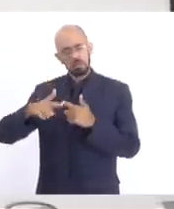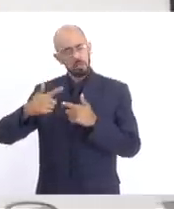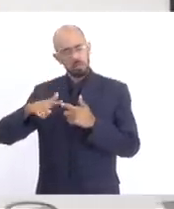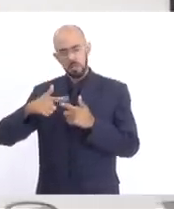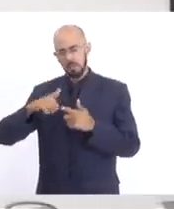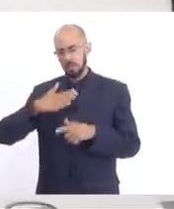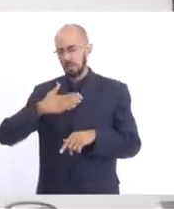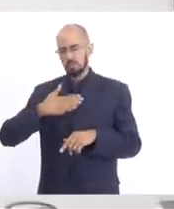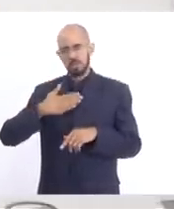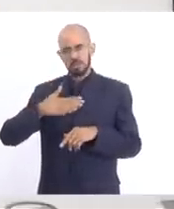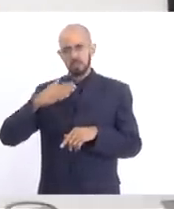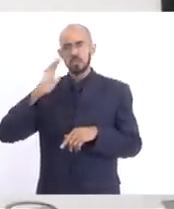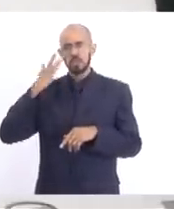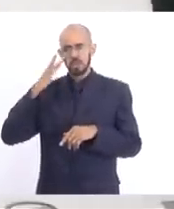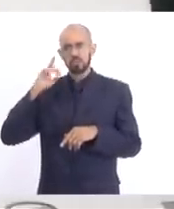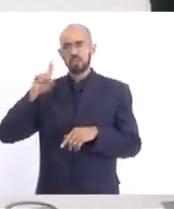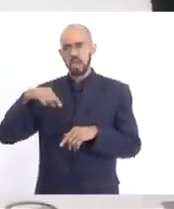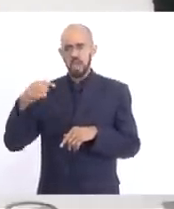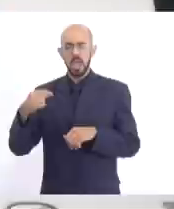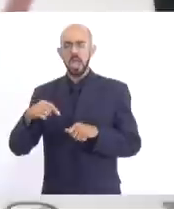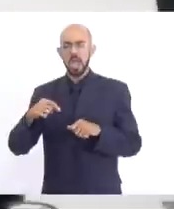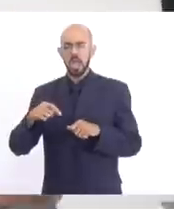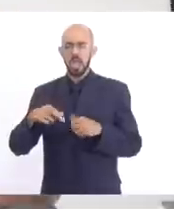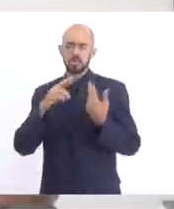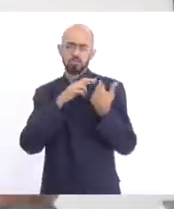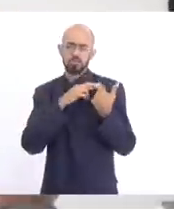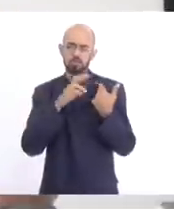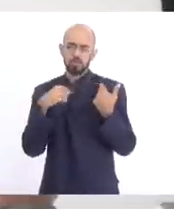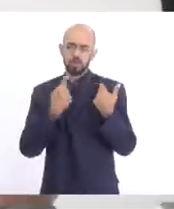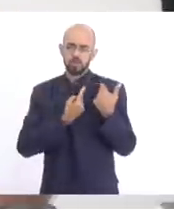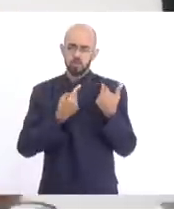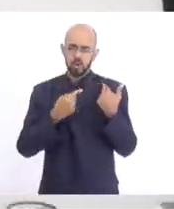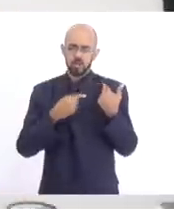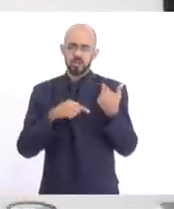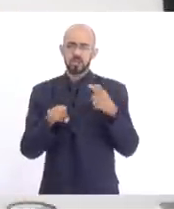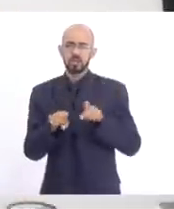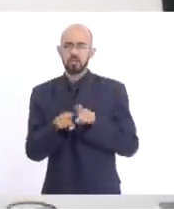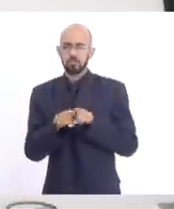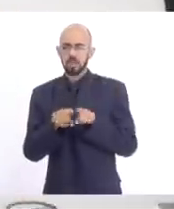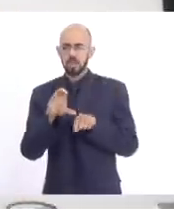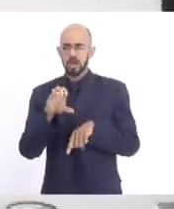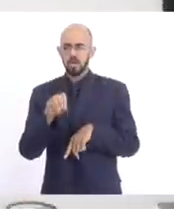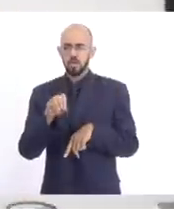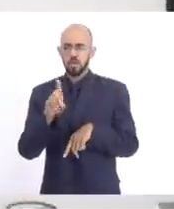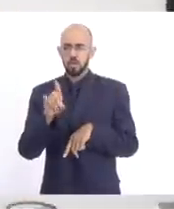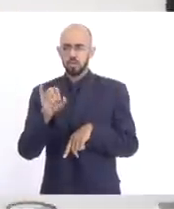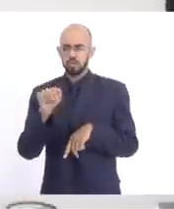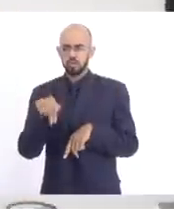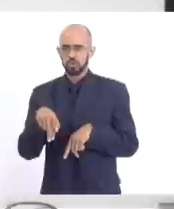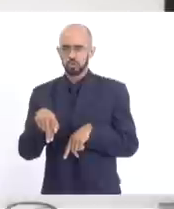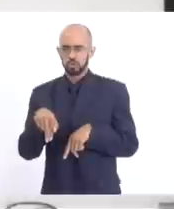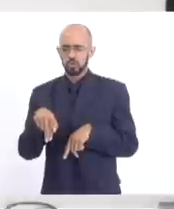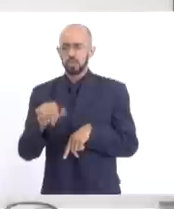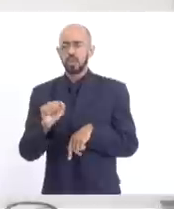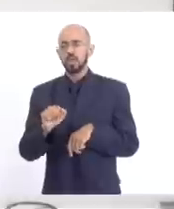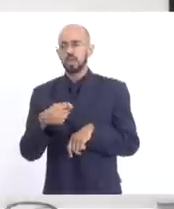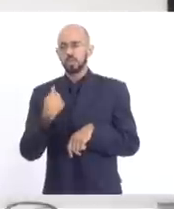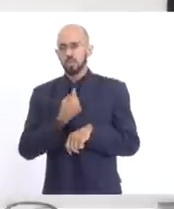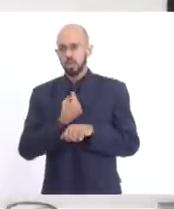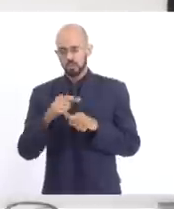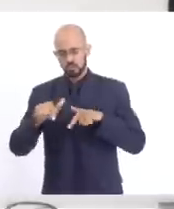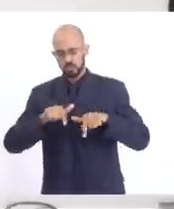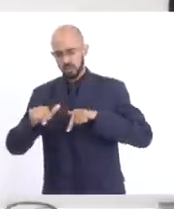é dever mesmo nosso, da Fazenda, da Codim, de verificar. E nós estamos trabalhando nessa direção, então